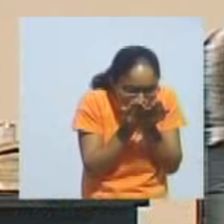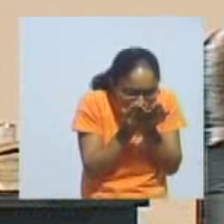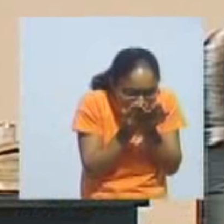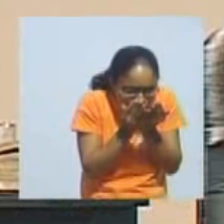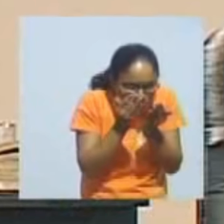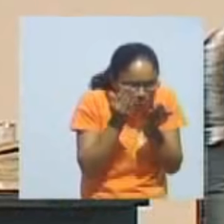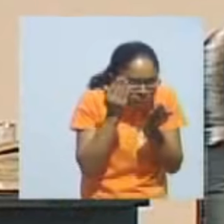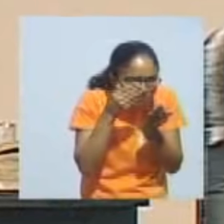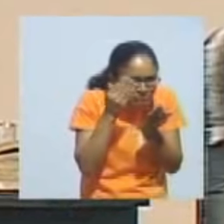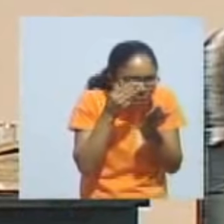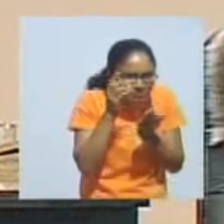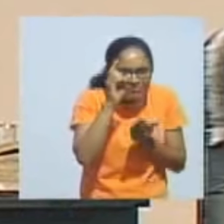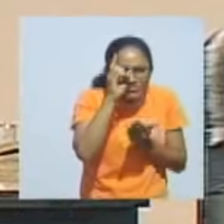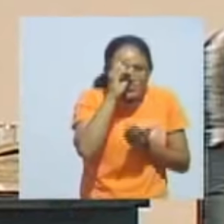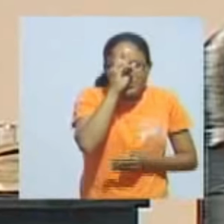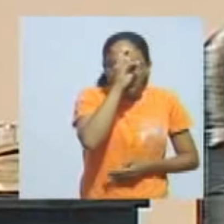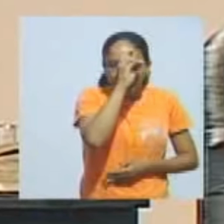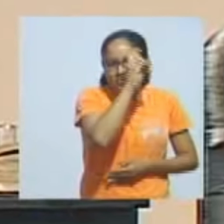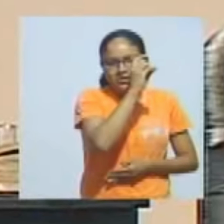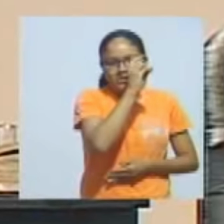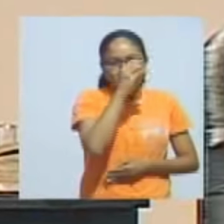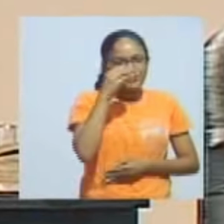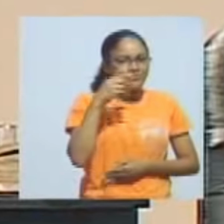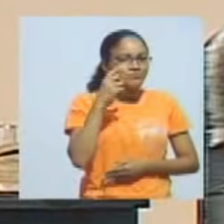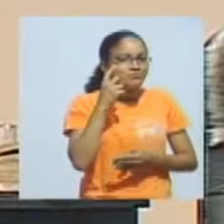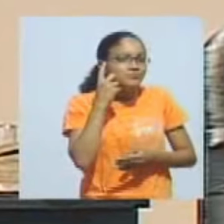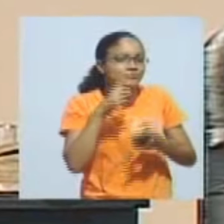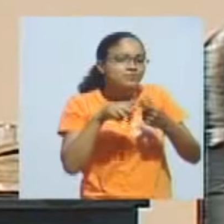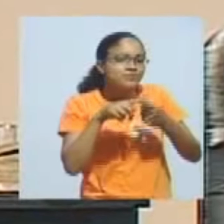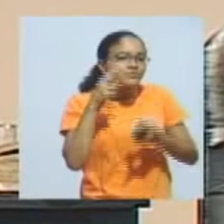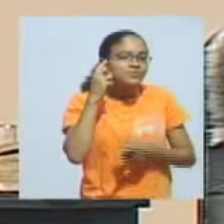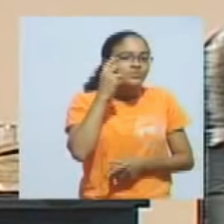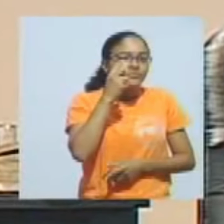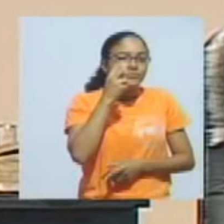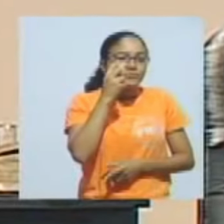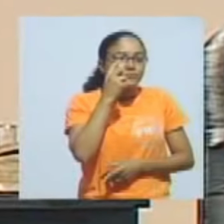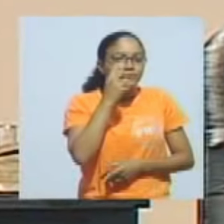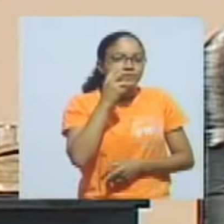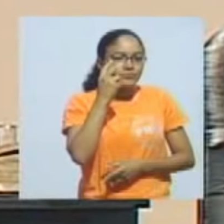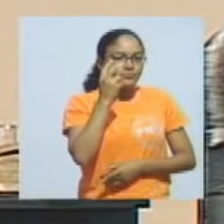muita dificuldade para ler 3, 4 capítulos por dia.